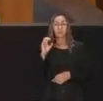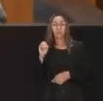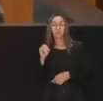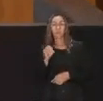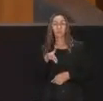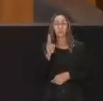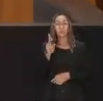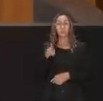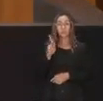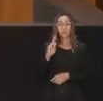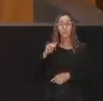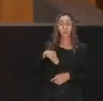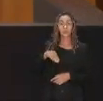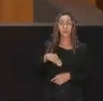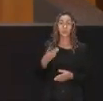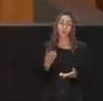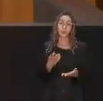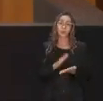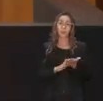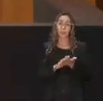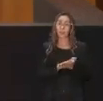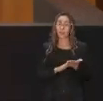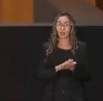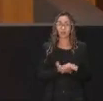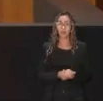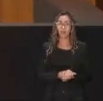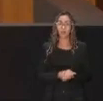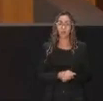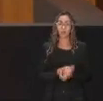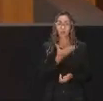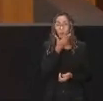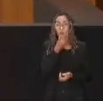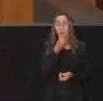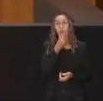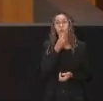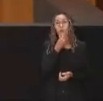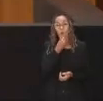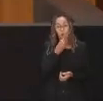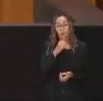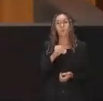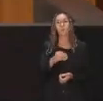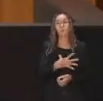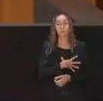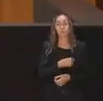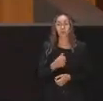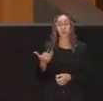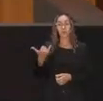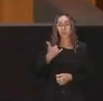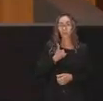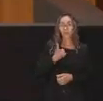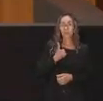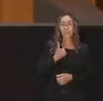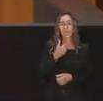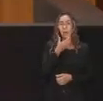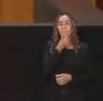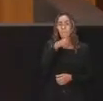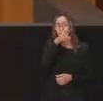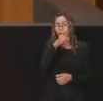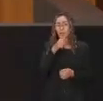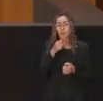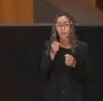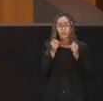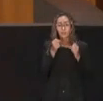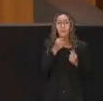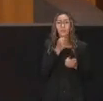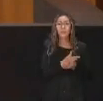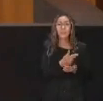O meu filho fala direto assim, pai, vamos vender essas vacas e vamos pôr a vaca branca. Ele é apaixonado por